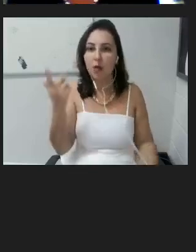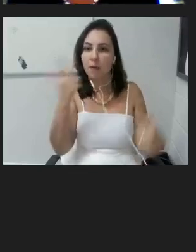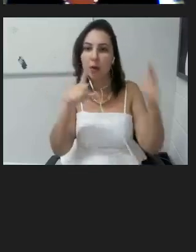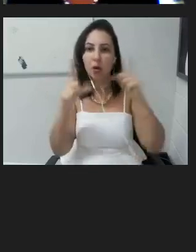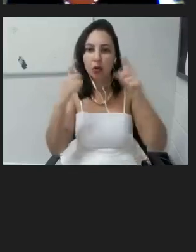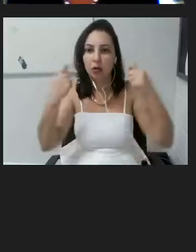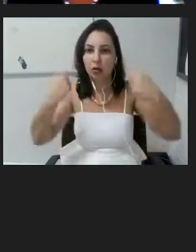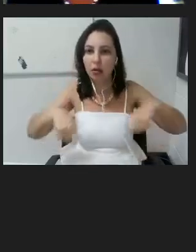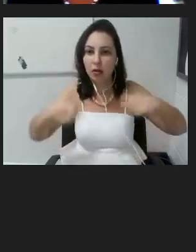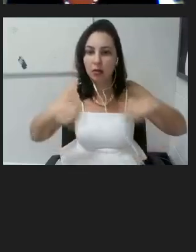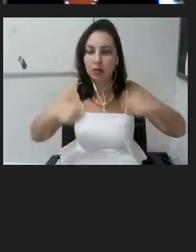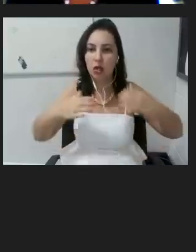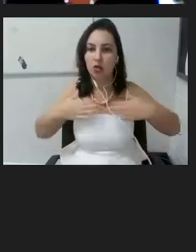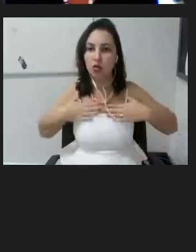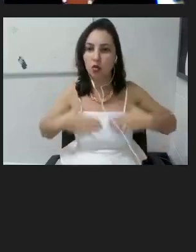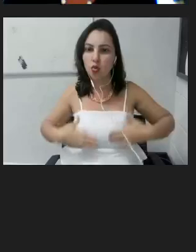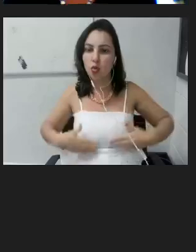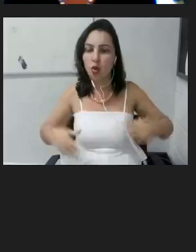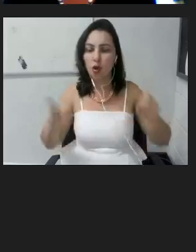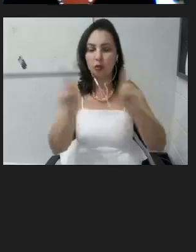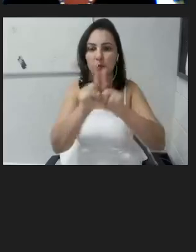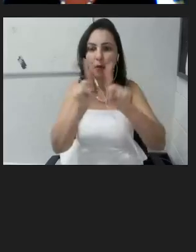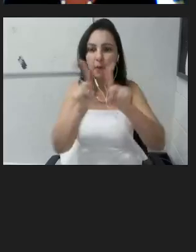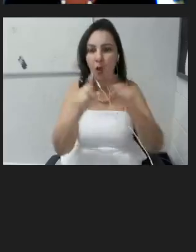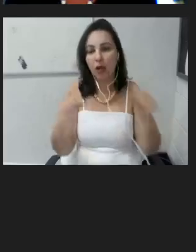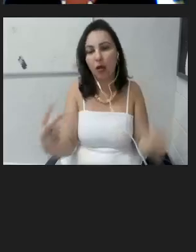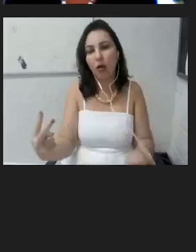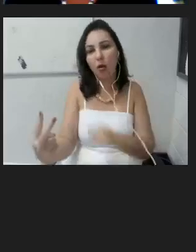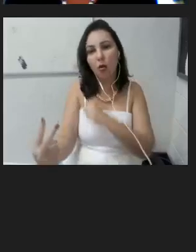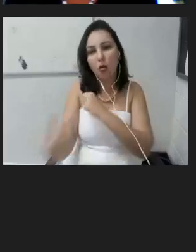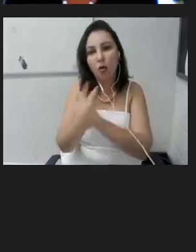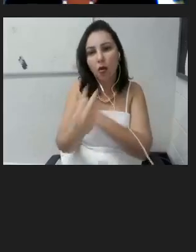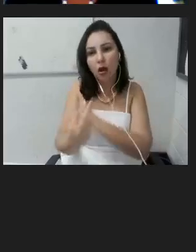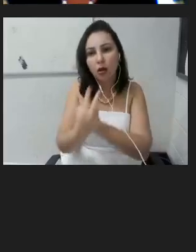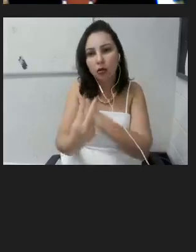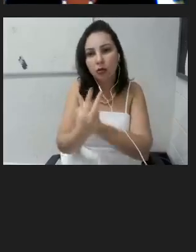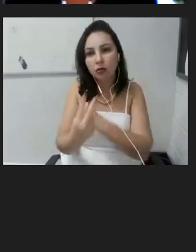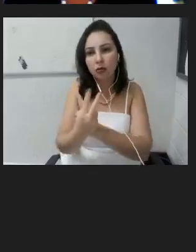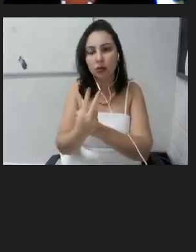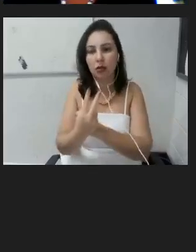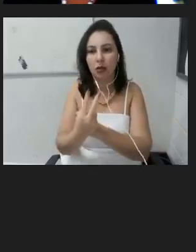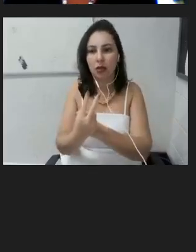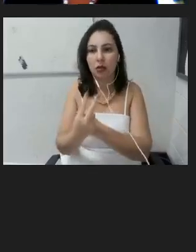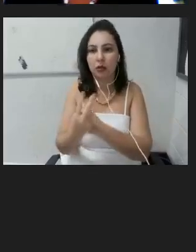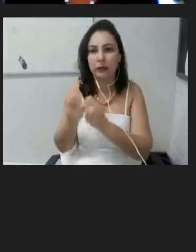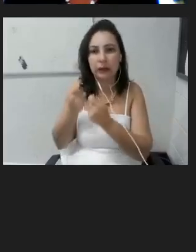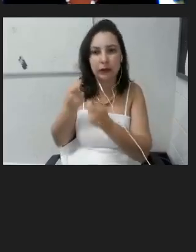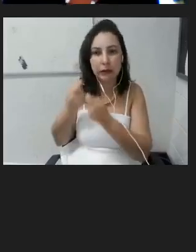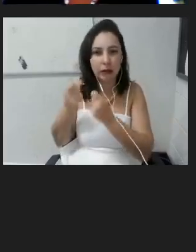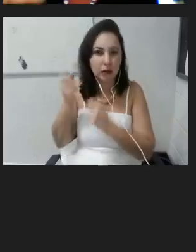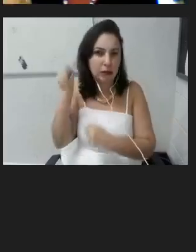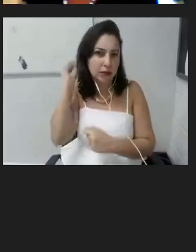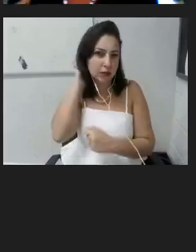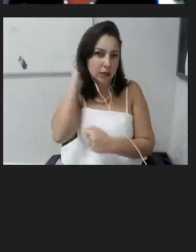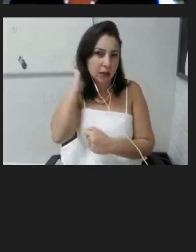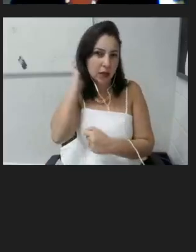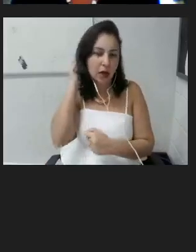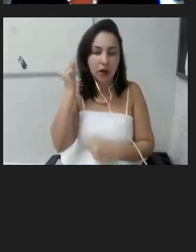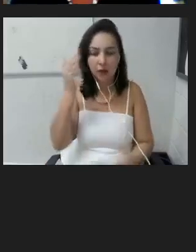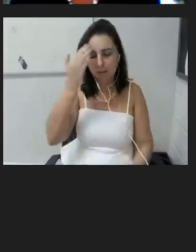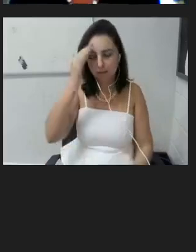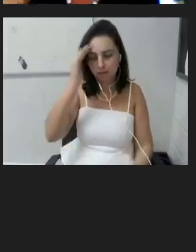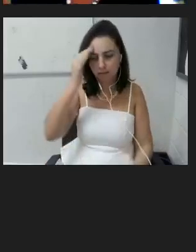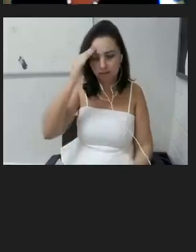do nosso corpo. O autocuidado, manejo de estresse, a autocompreensão,